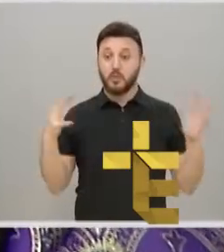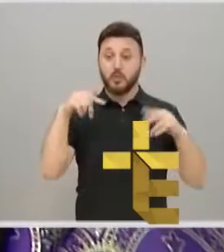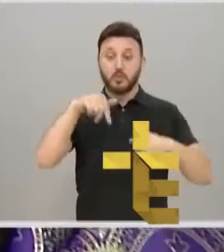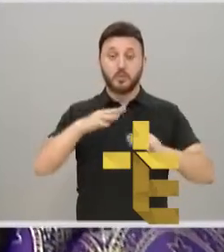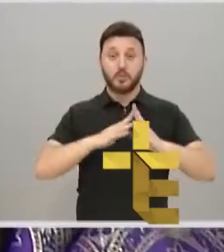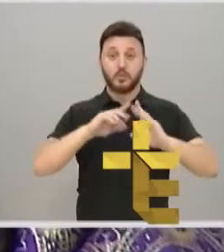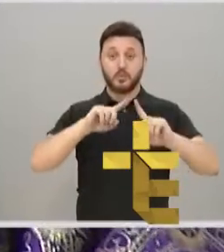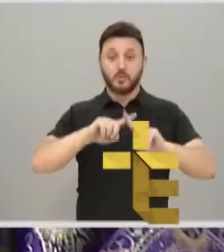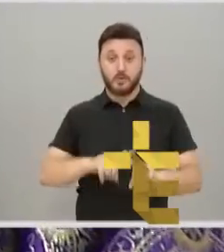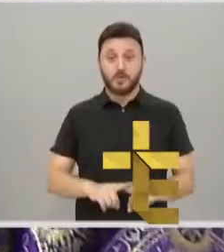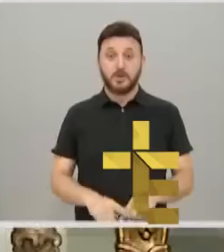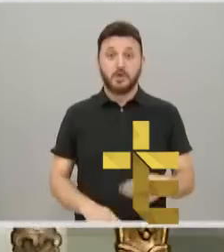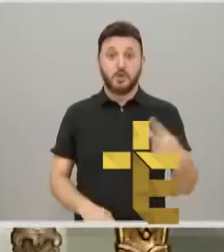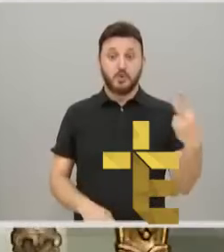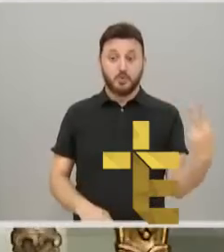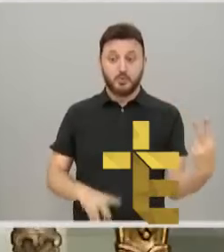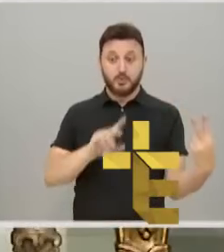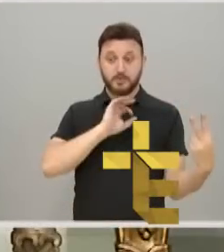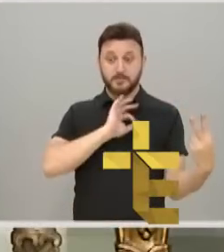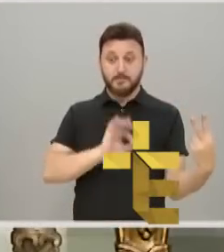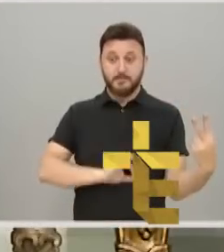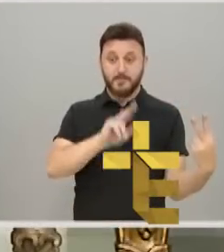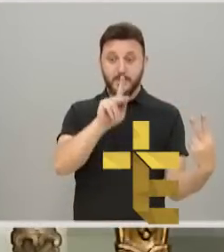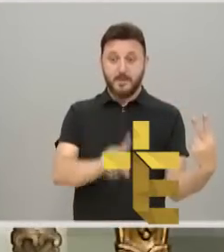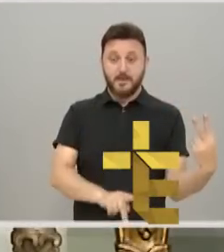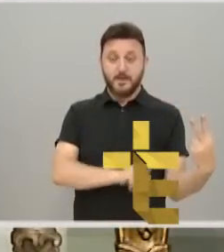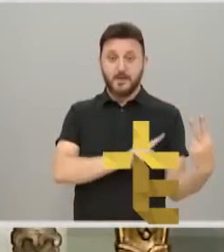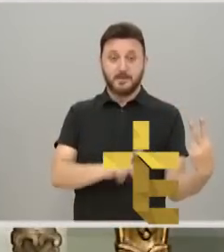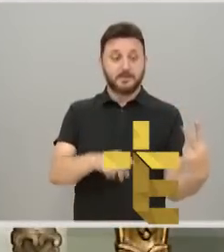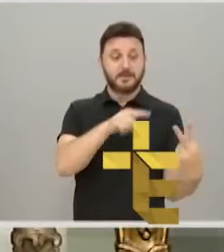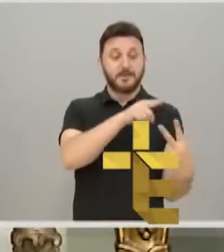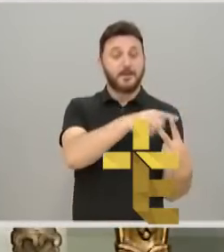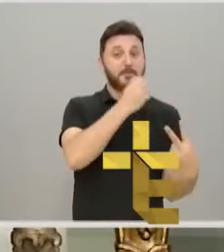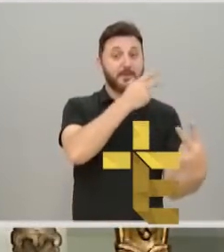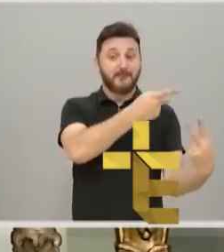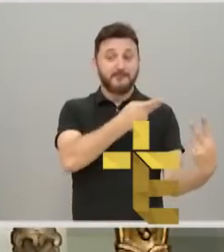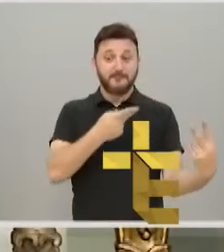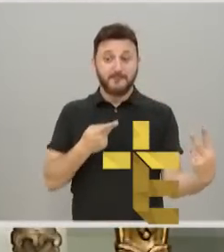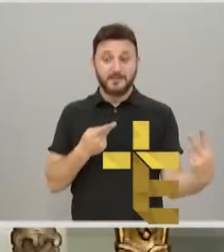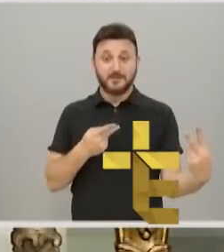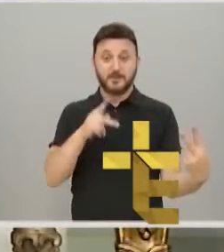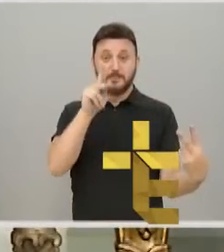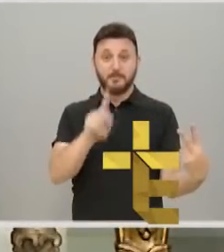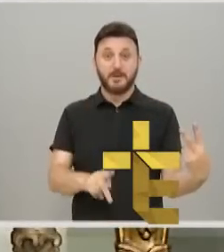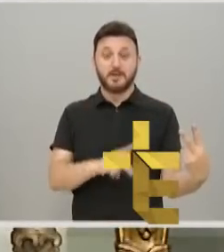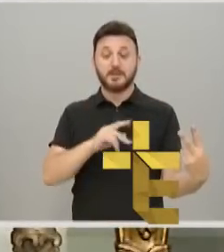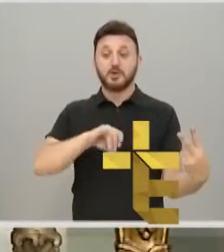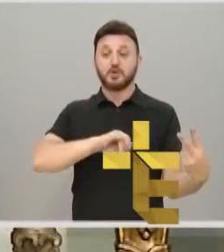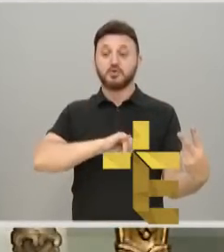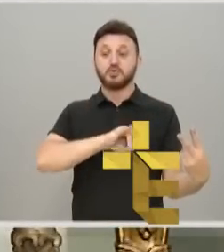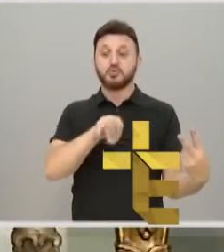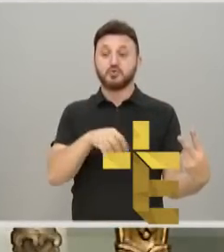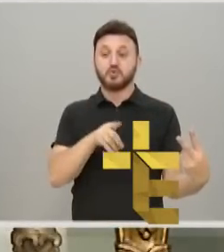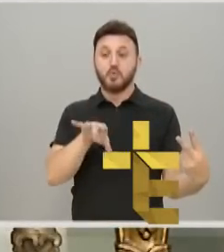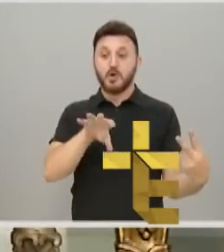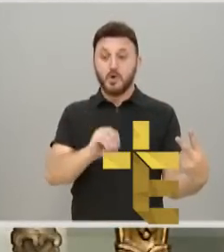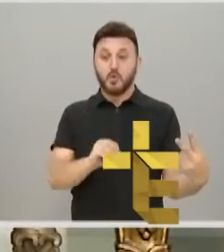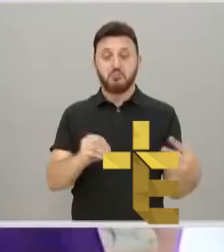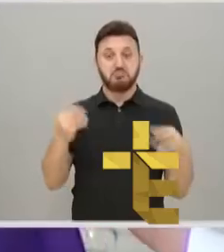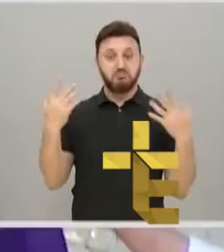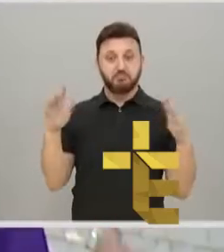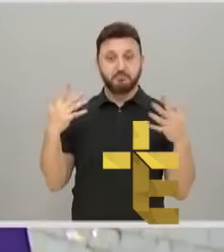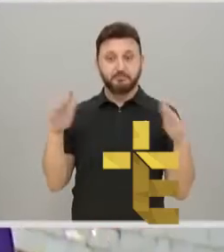acolher também dois sacerdotes que vêm celebrar conosco. Seja bem-vindo, Padre João Luiz Lemos. Uma salva de